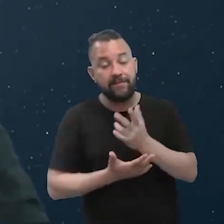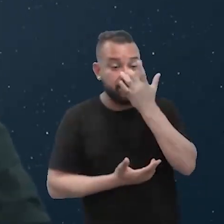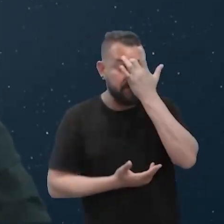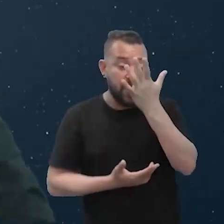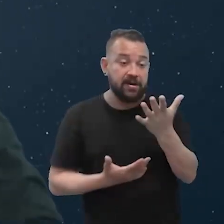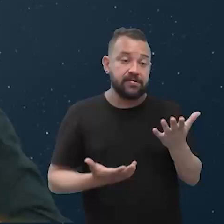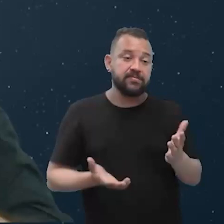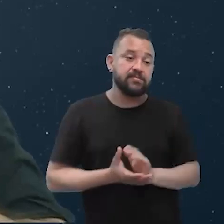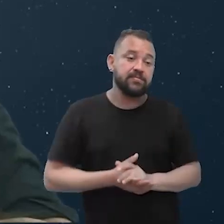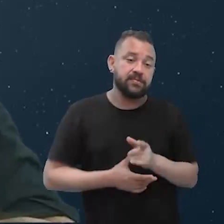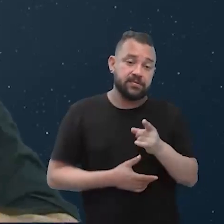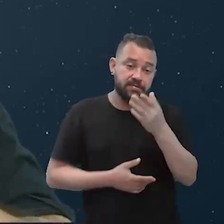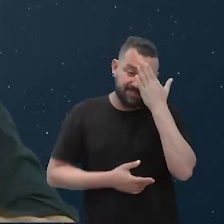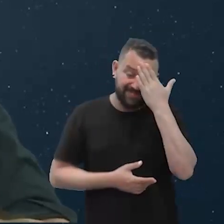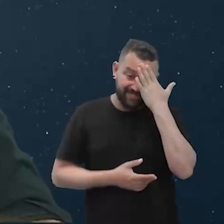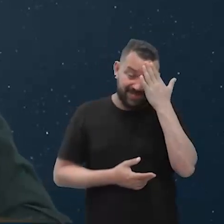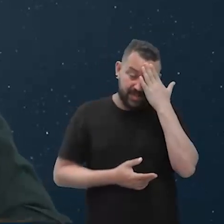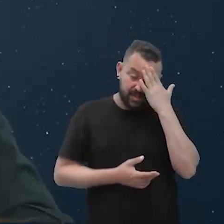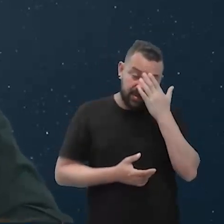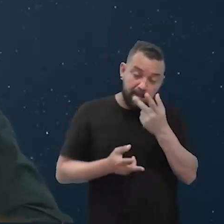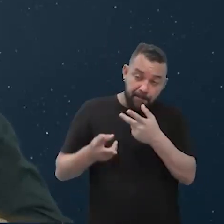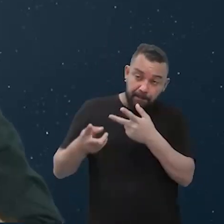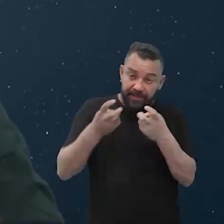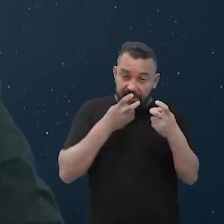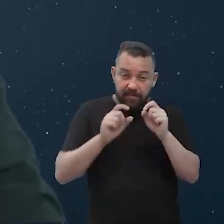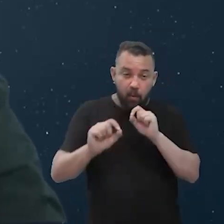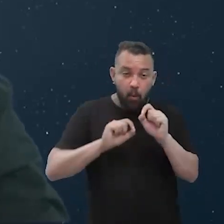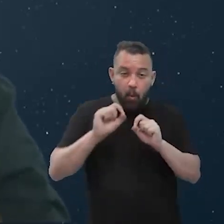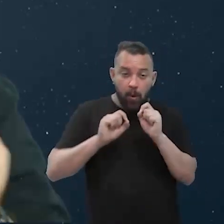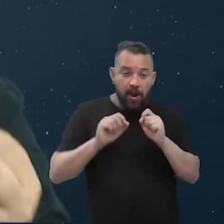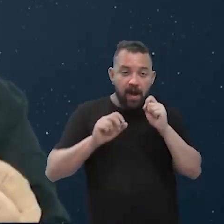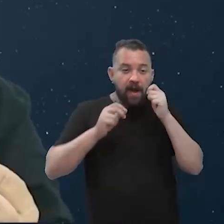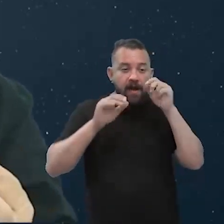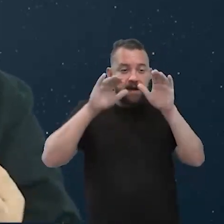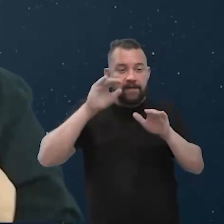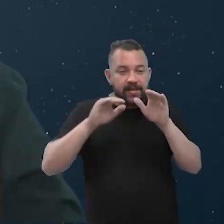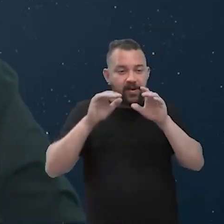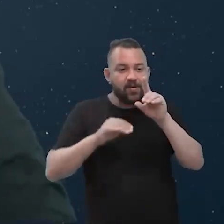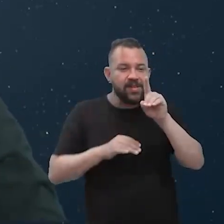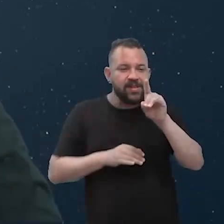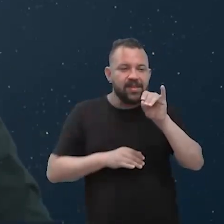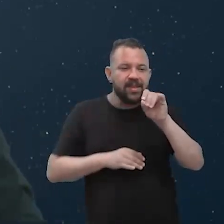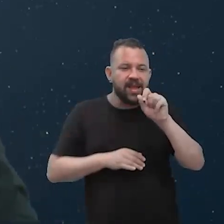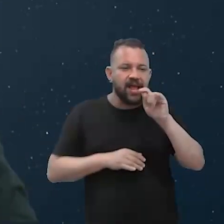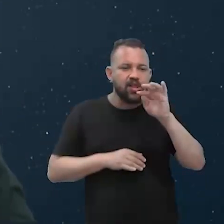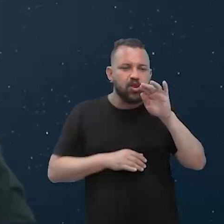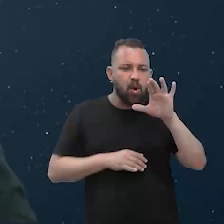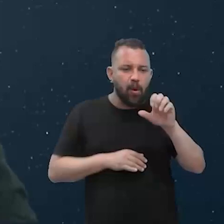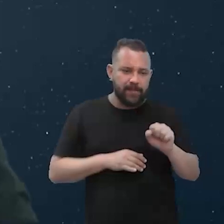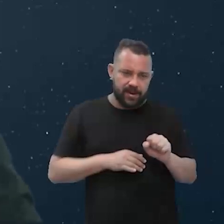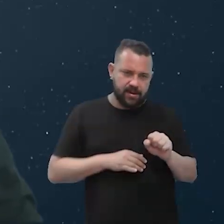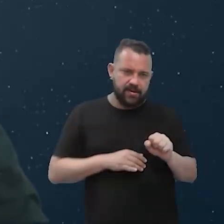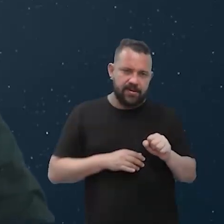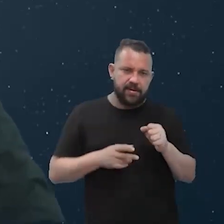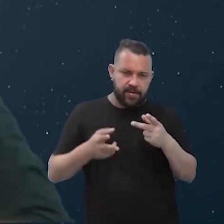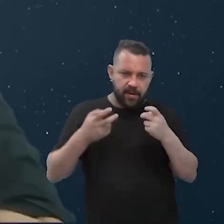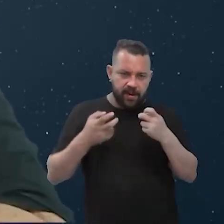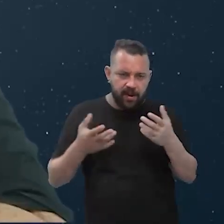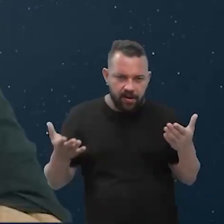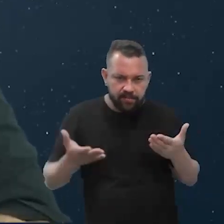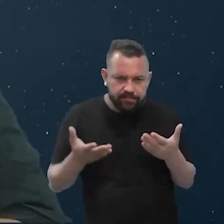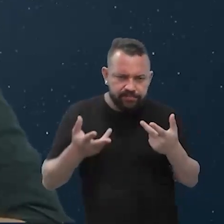fácil. Se você souber diferenciar o que é uma variação diatópica da diacrônica, por exemplo, que a gente vai ver